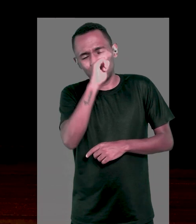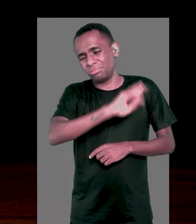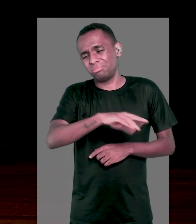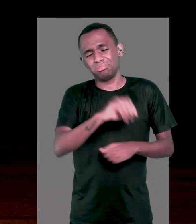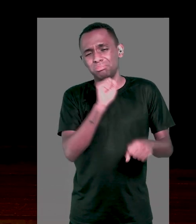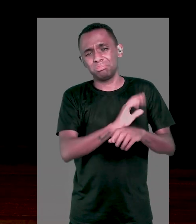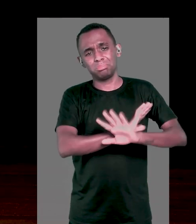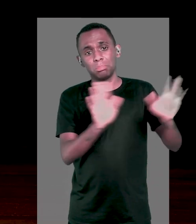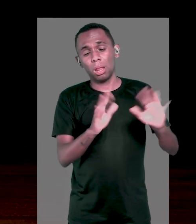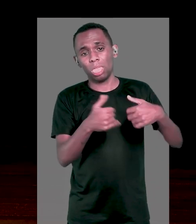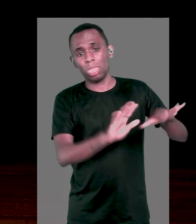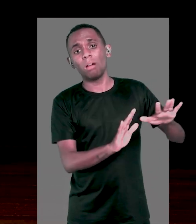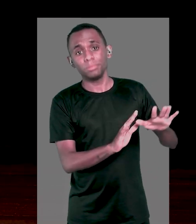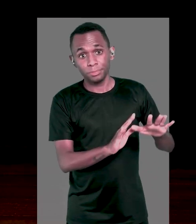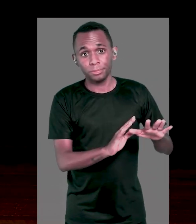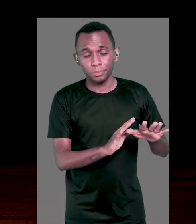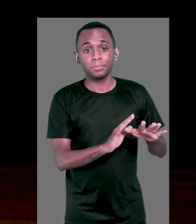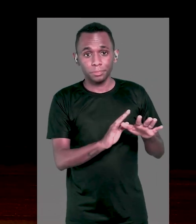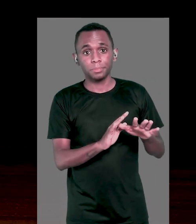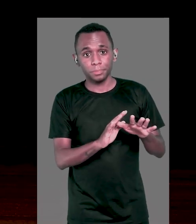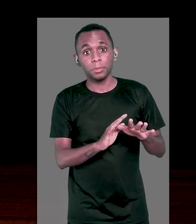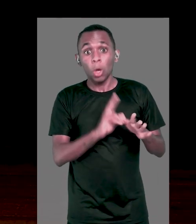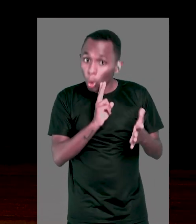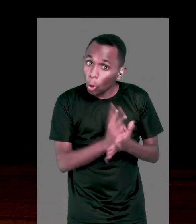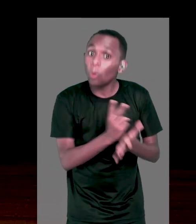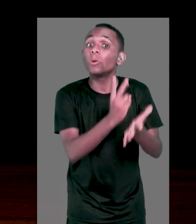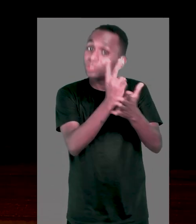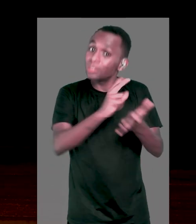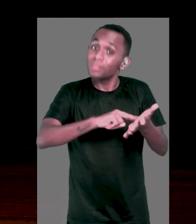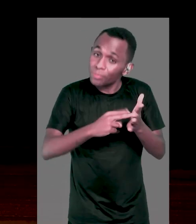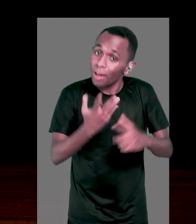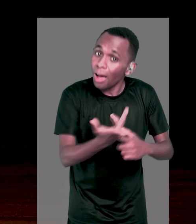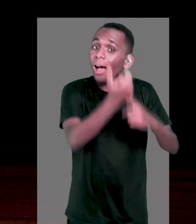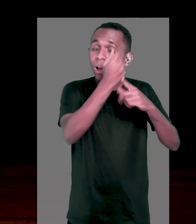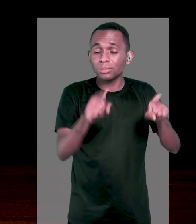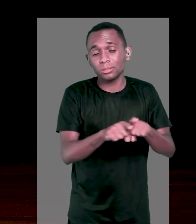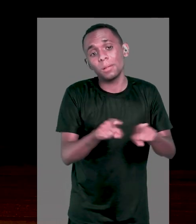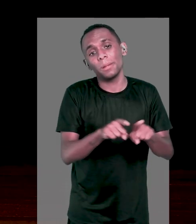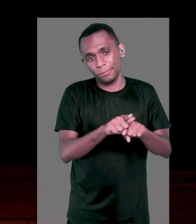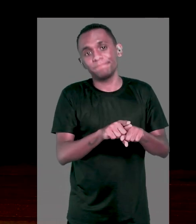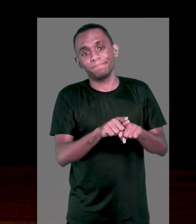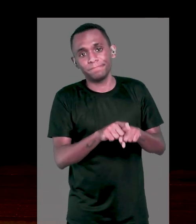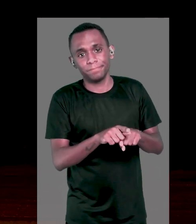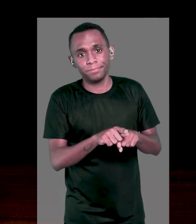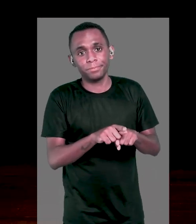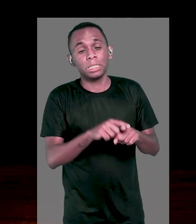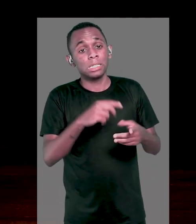inclusive quando a arquitetura deixa de ser útil por exemplo ela perde a função ela ela